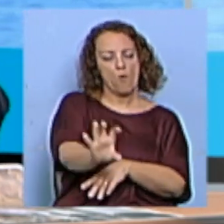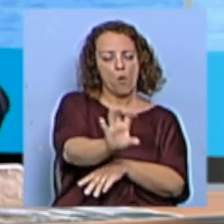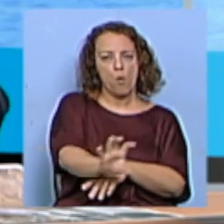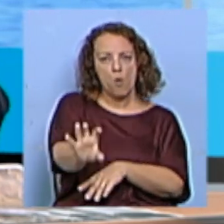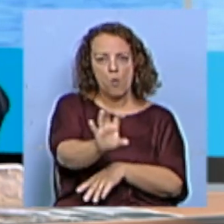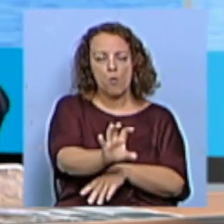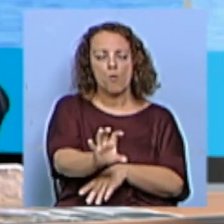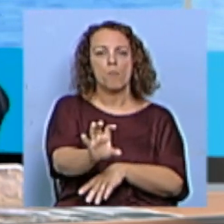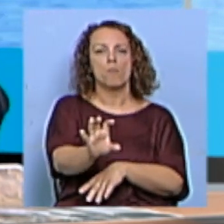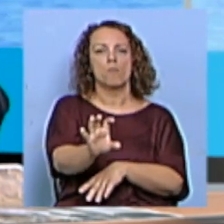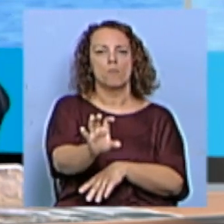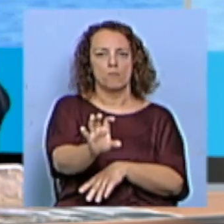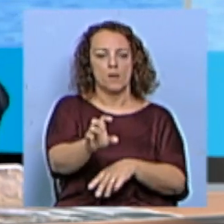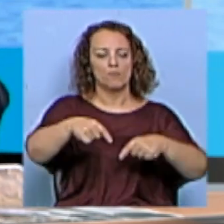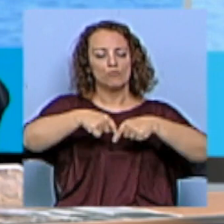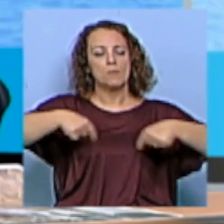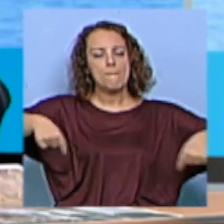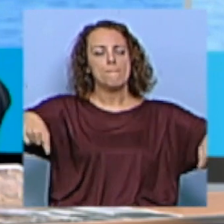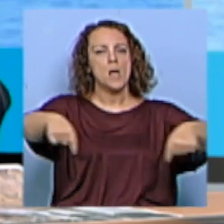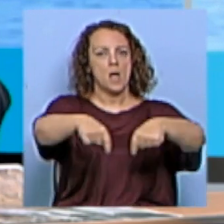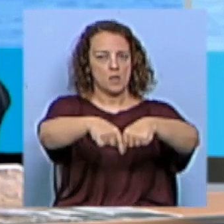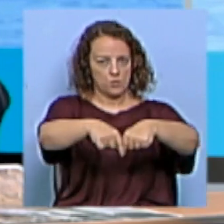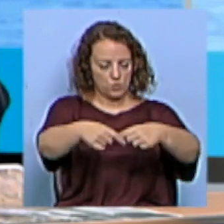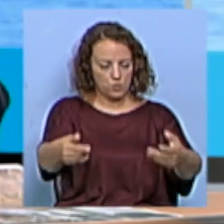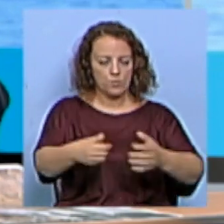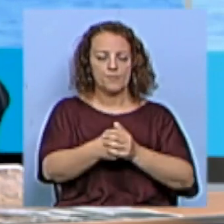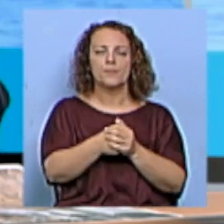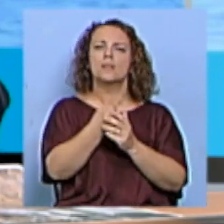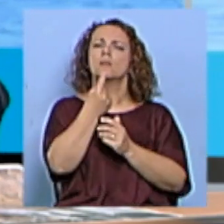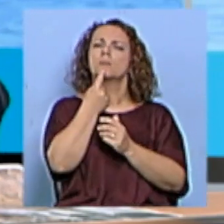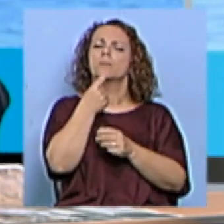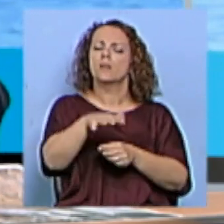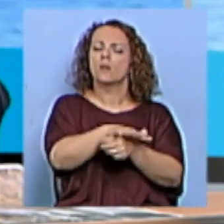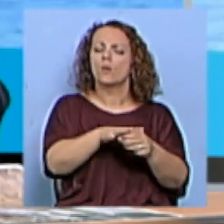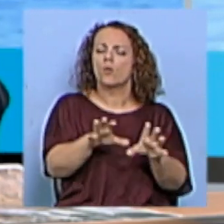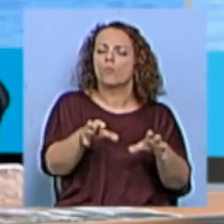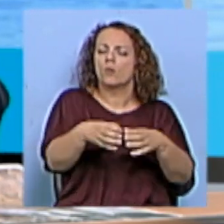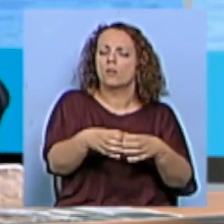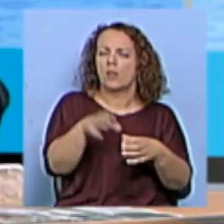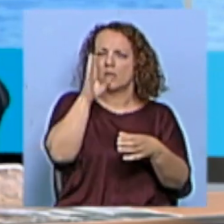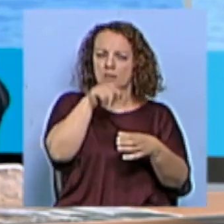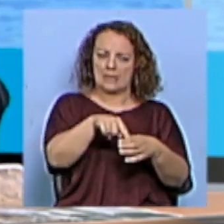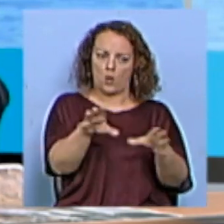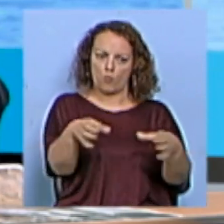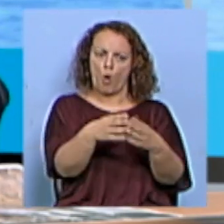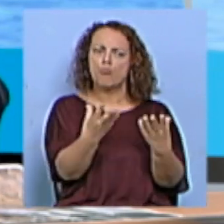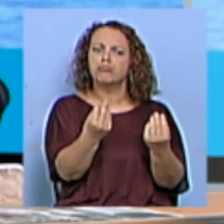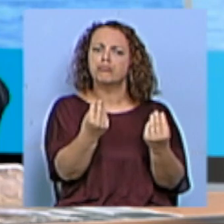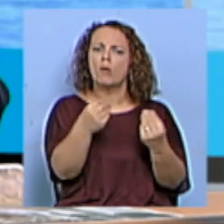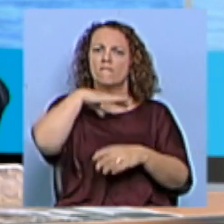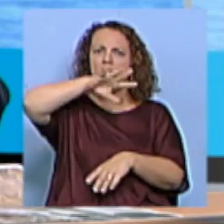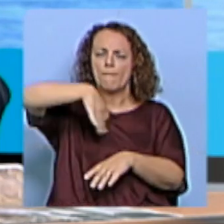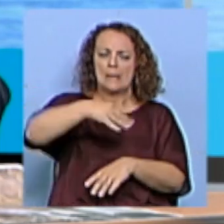que existem em termos de espaço, perceber quais são as comunidades que temos. Temos uma comunidade, por exemplo, com muitas crianças,